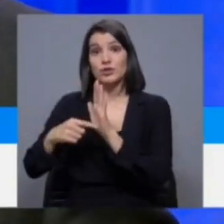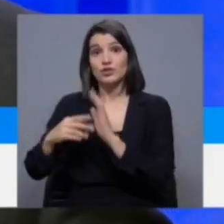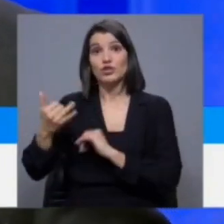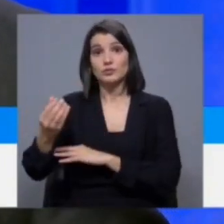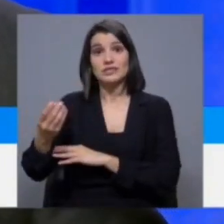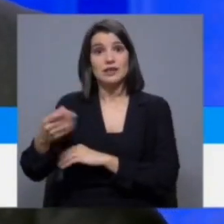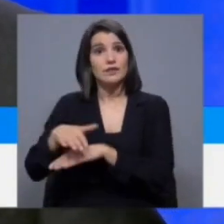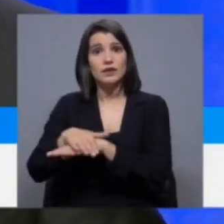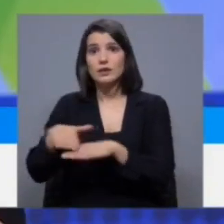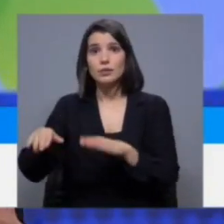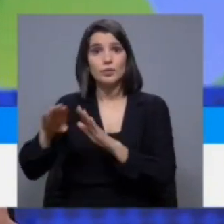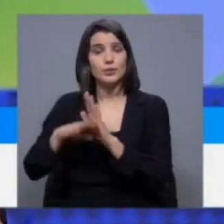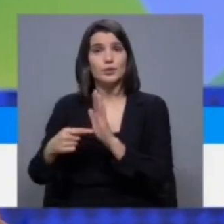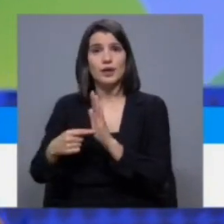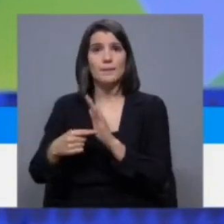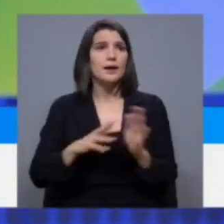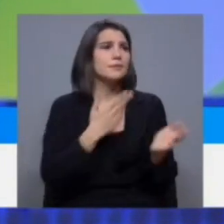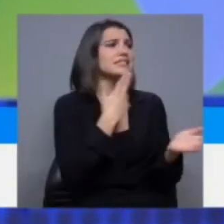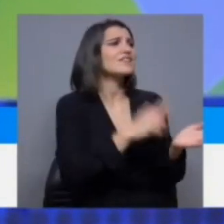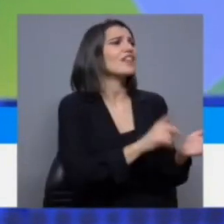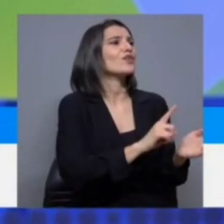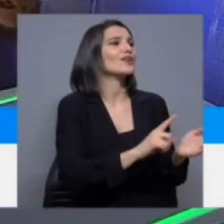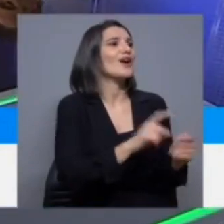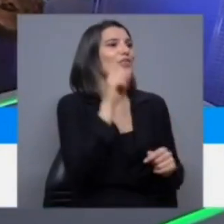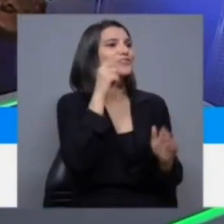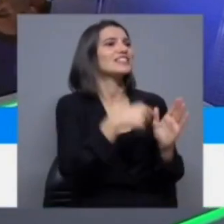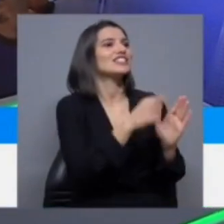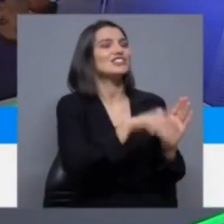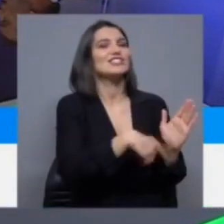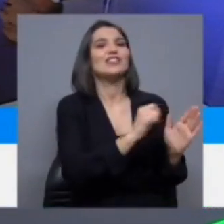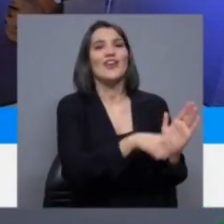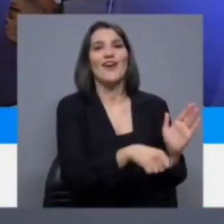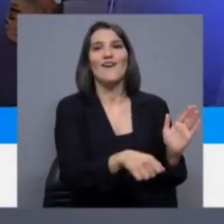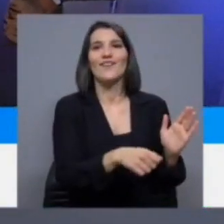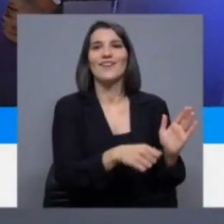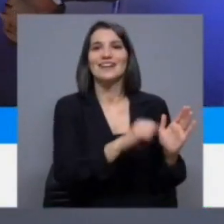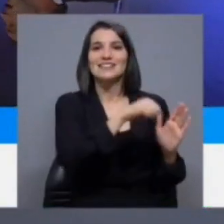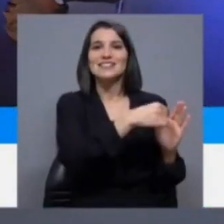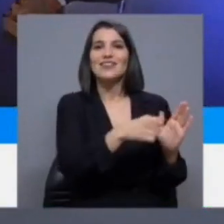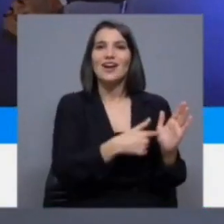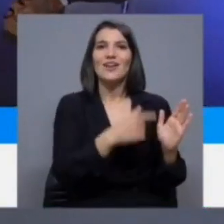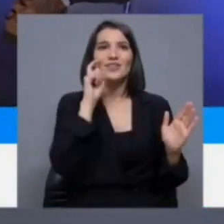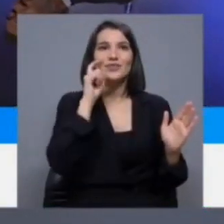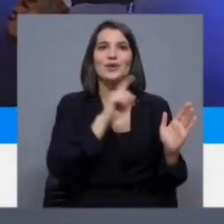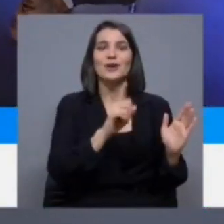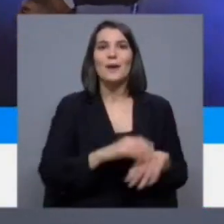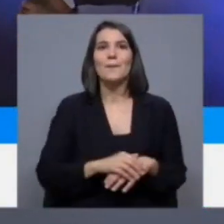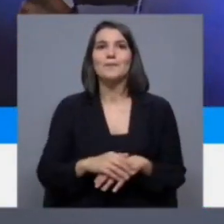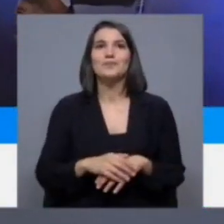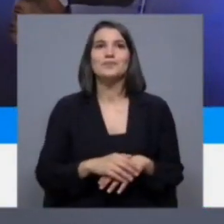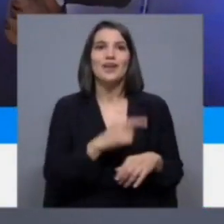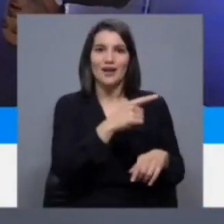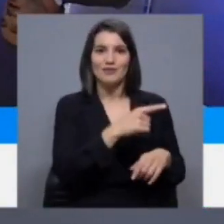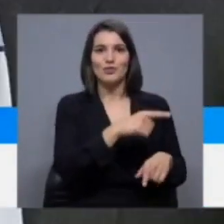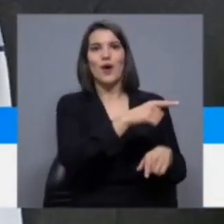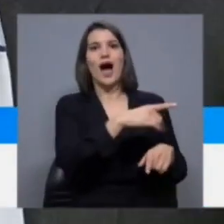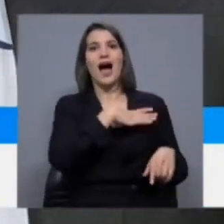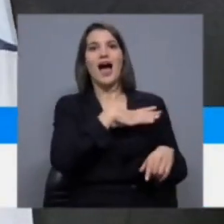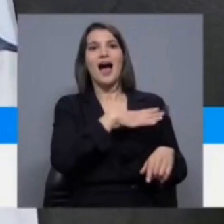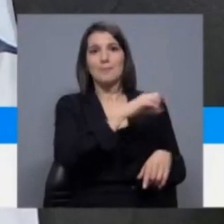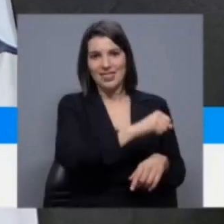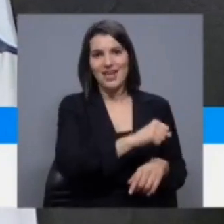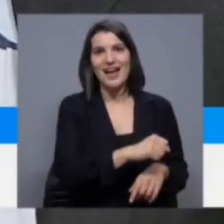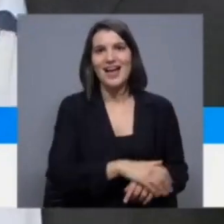dos bens ou não já não consta no outro mas é verdade não estava a fazer isso não é isso não tem nada a ver eu gostava de